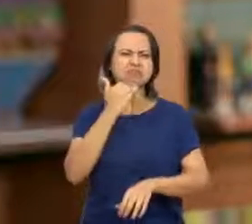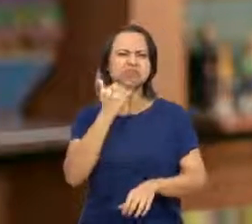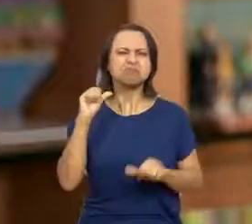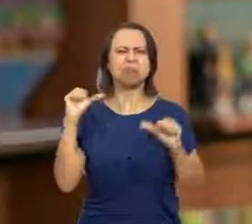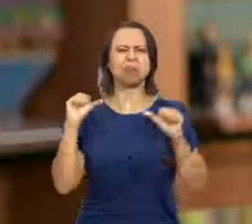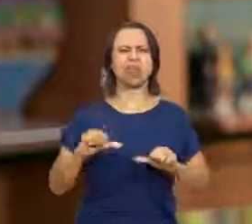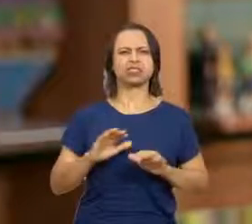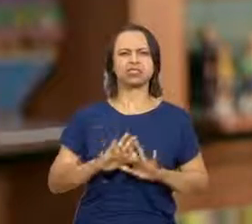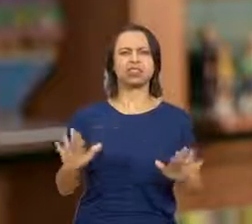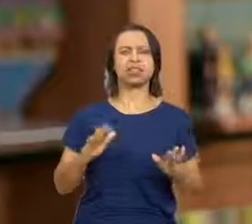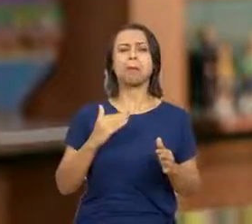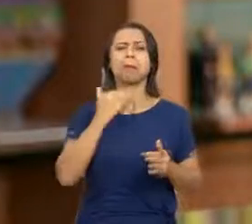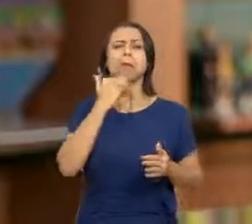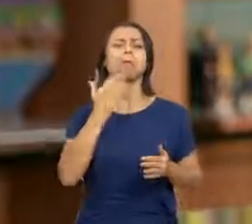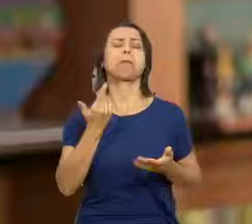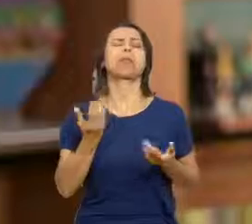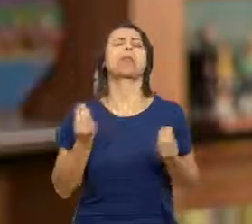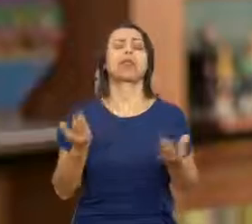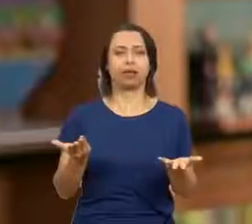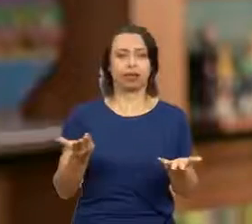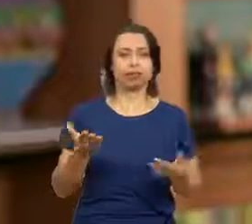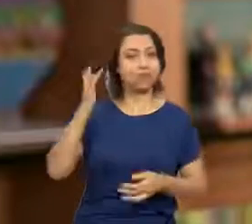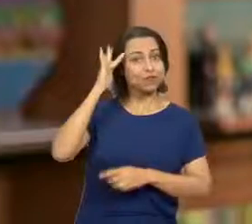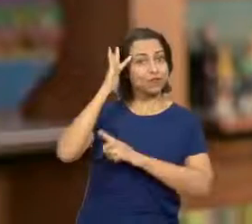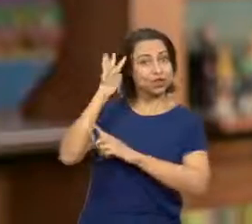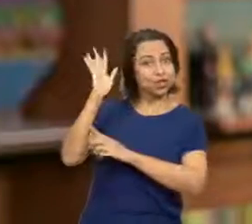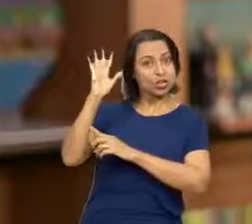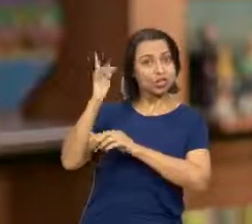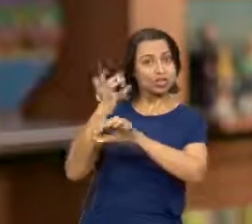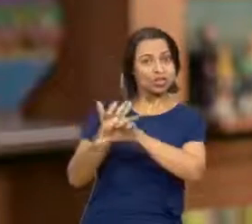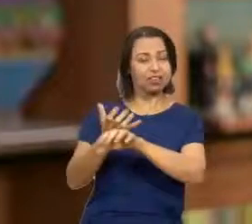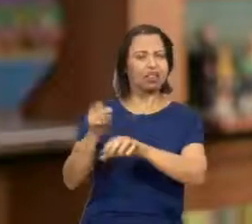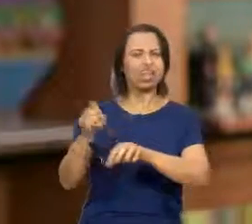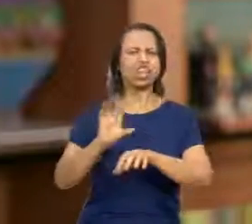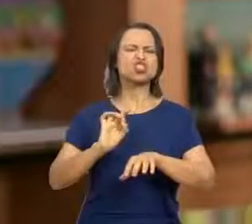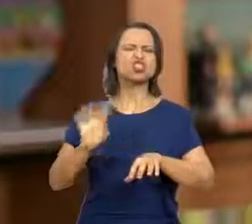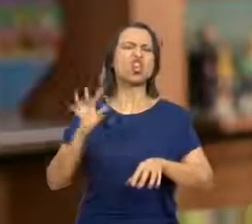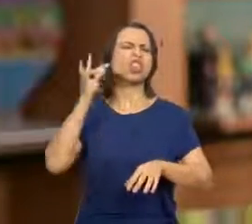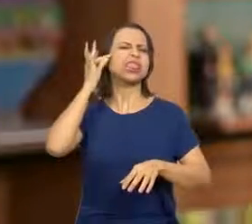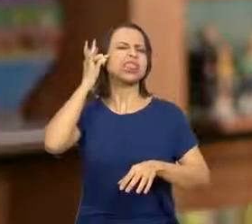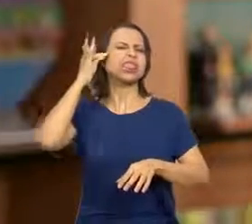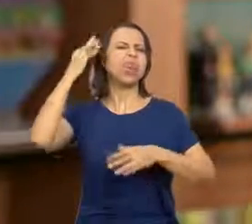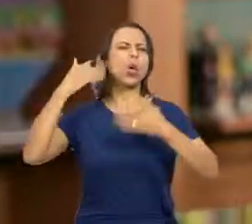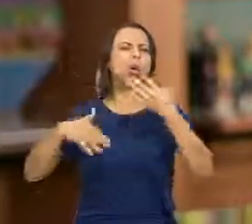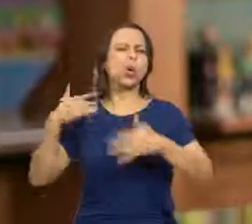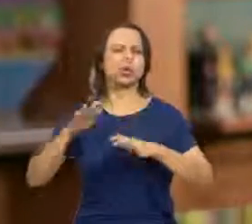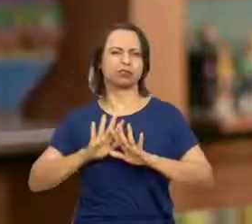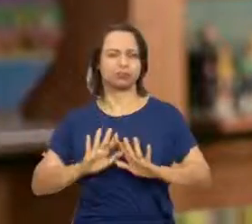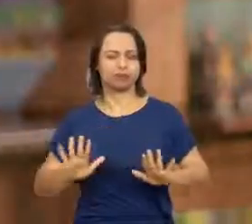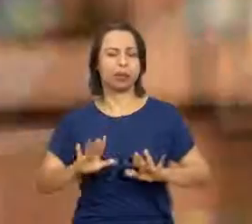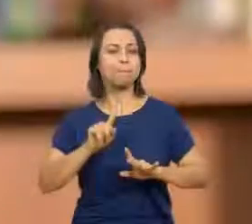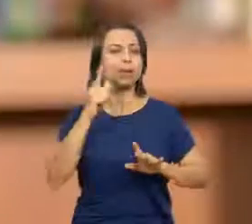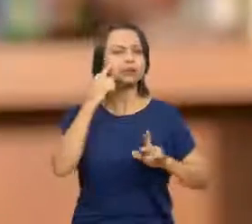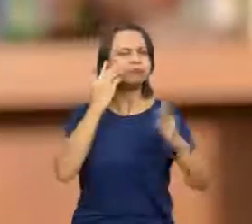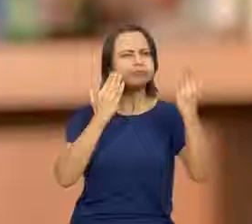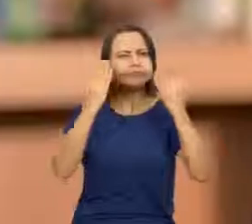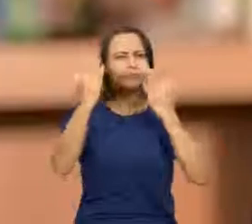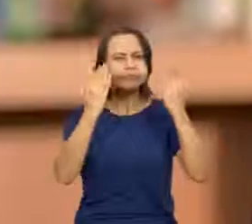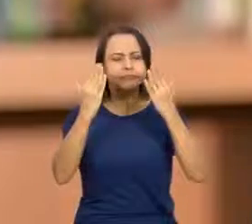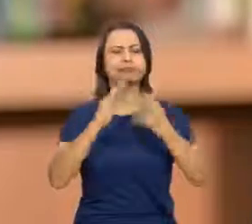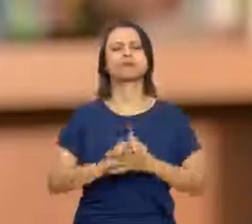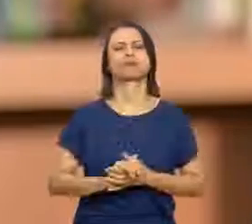uma disciplina que não serve para nada, não? Quer dizer, a filosofia considerada como pura teoria. Mas